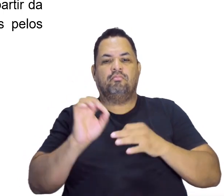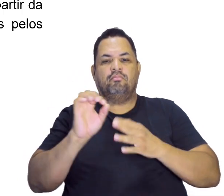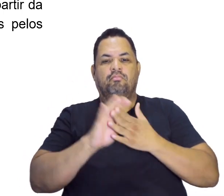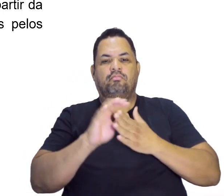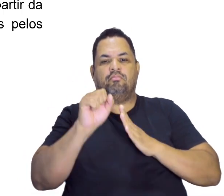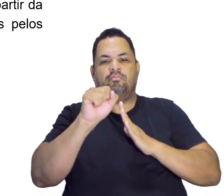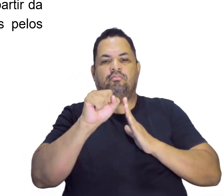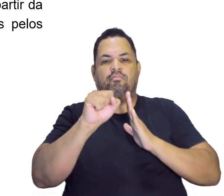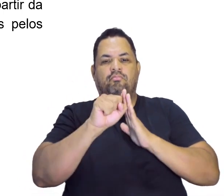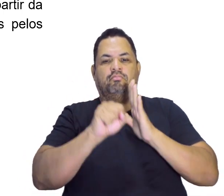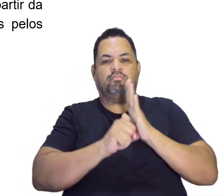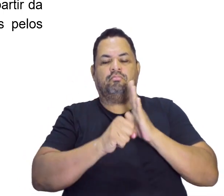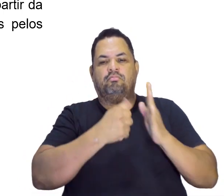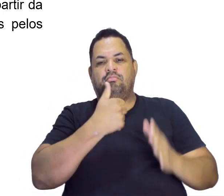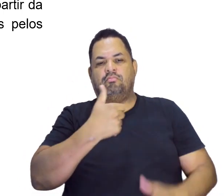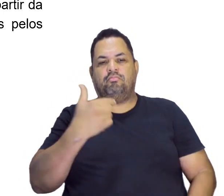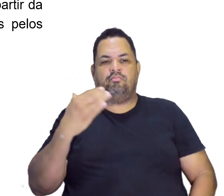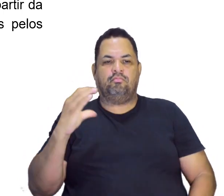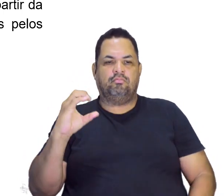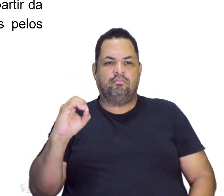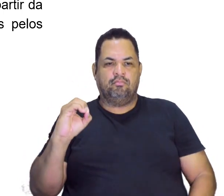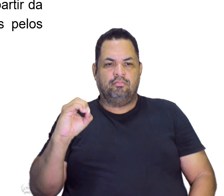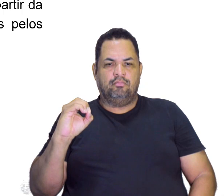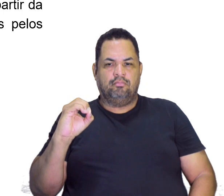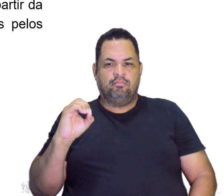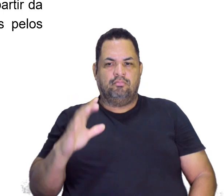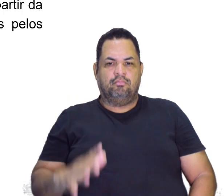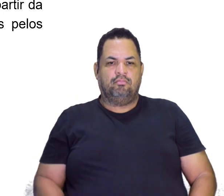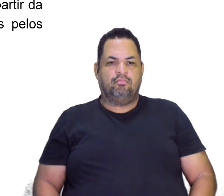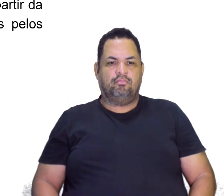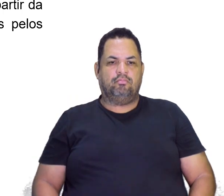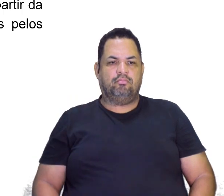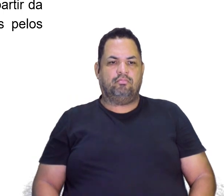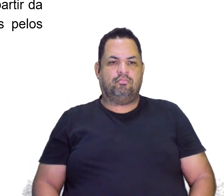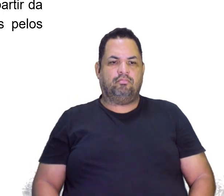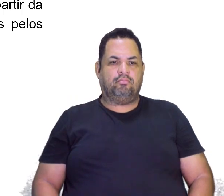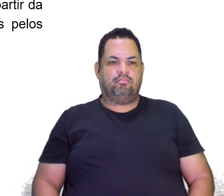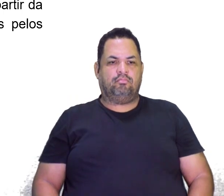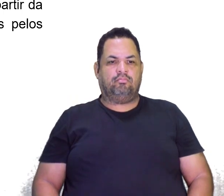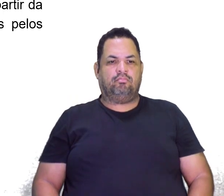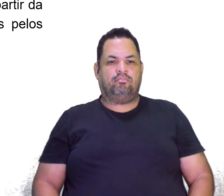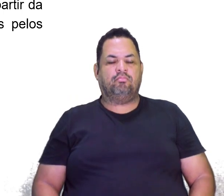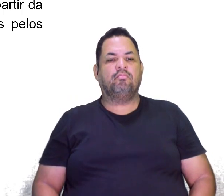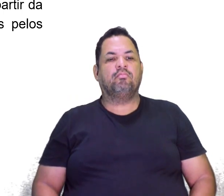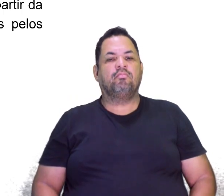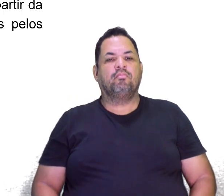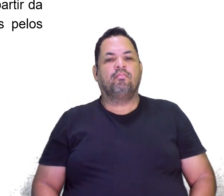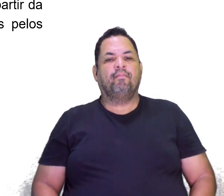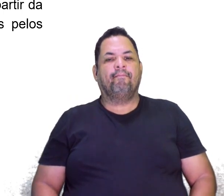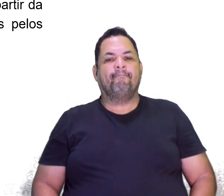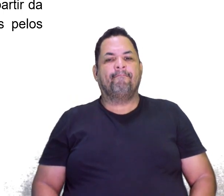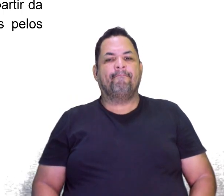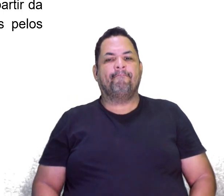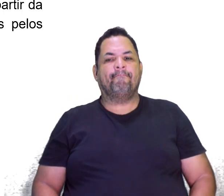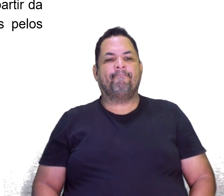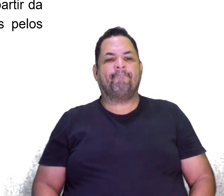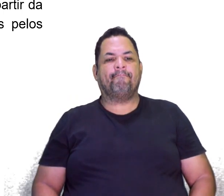do século XX. Eclodiam significa isso que eu falei, tá? Não é que o termo esteja errado,